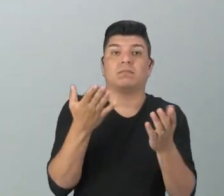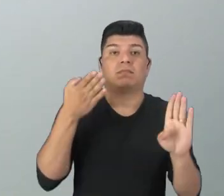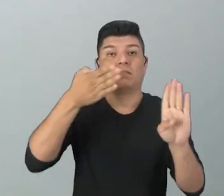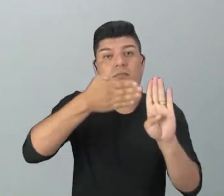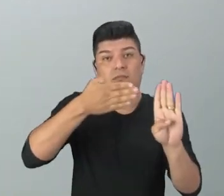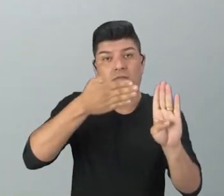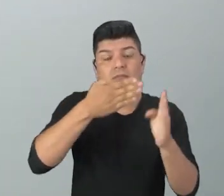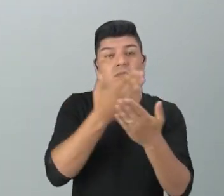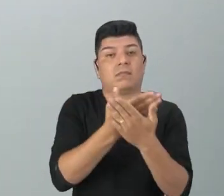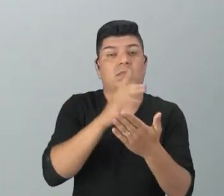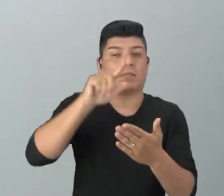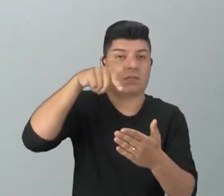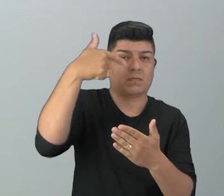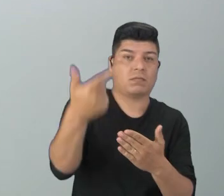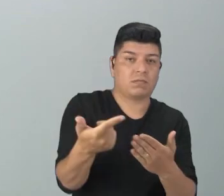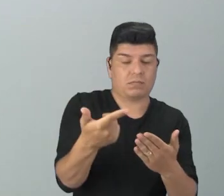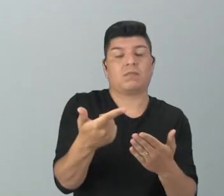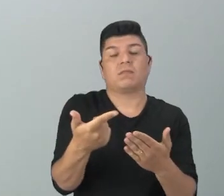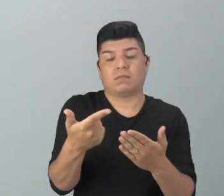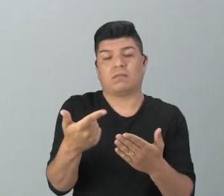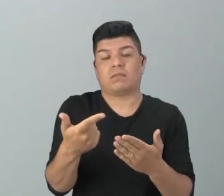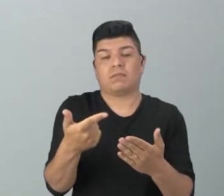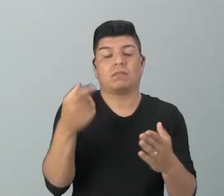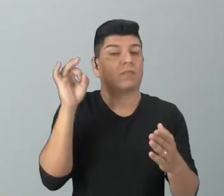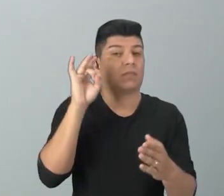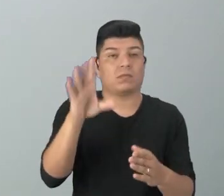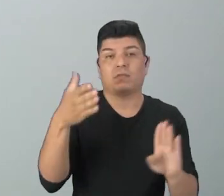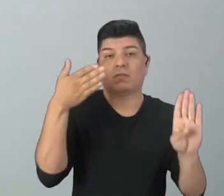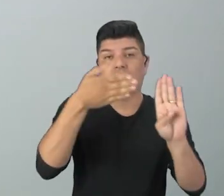acessar essa aula ou um outro componente curricular,